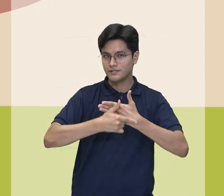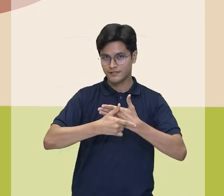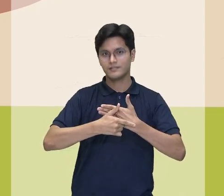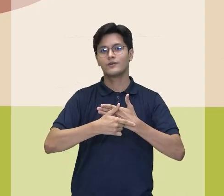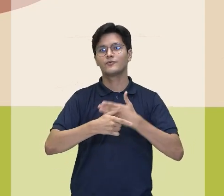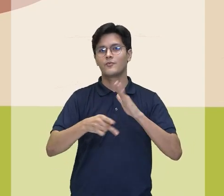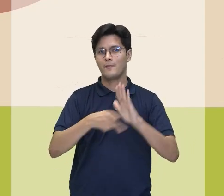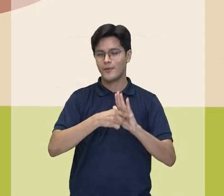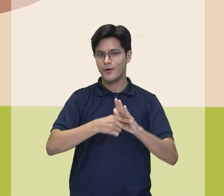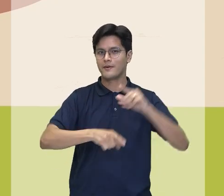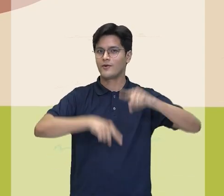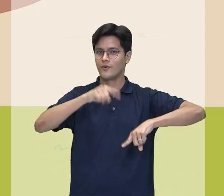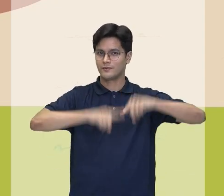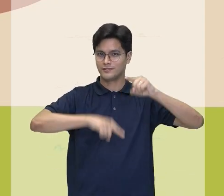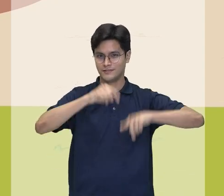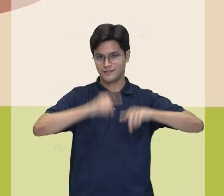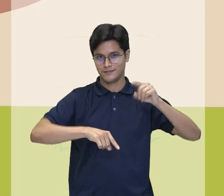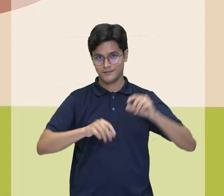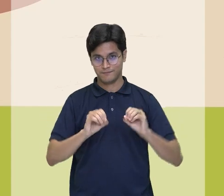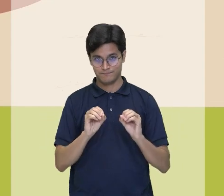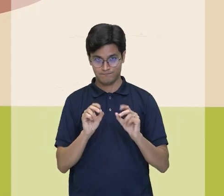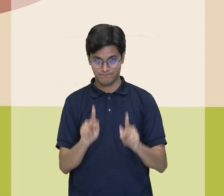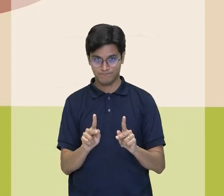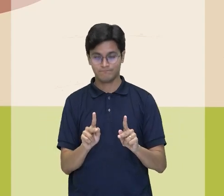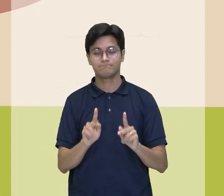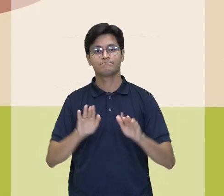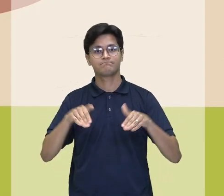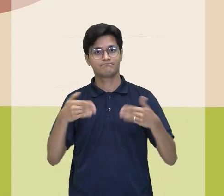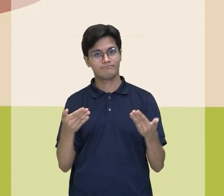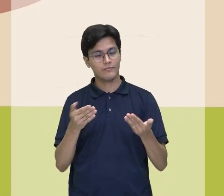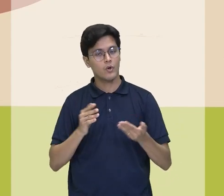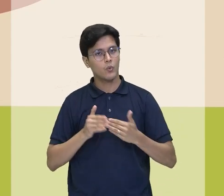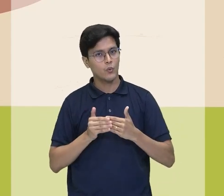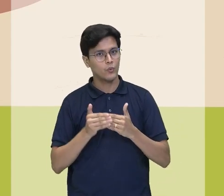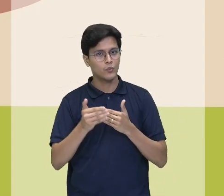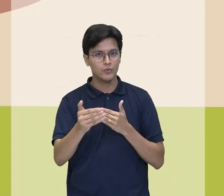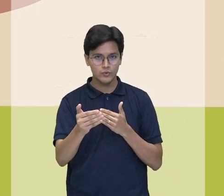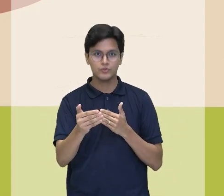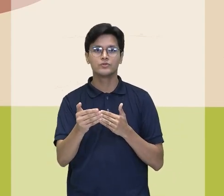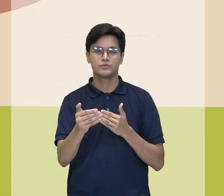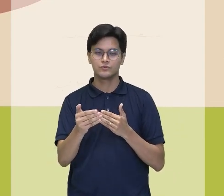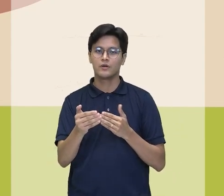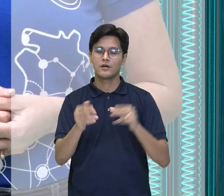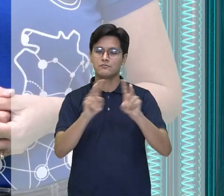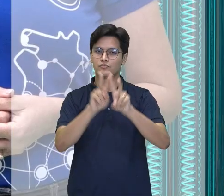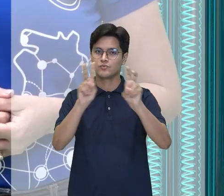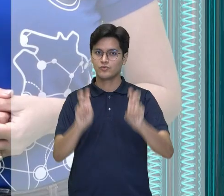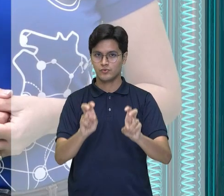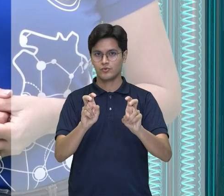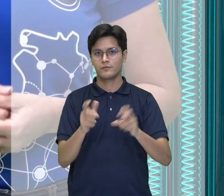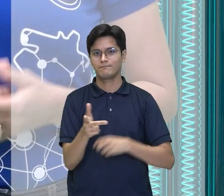objeto, right? E vamos continuar para ver um pouquinho mais sobre estes pronomes.